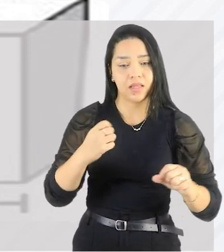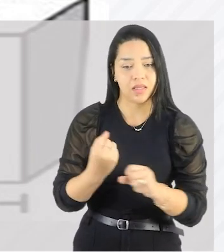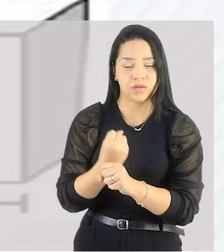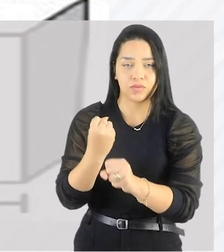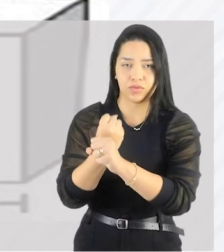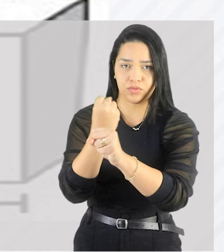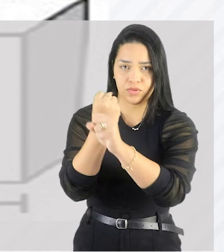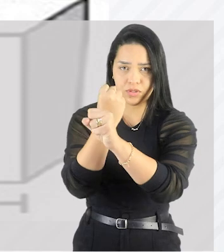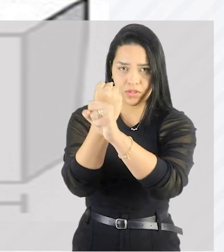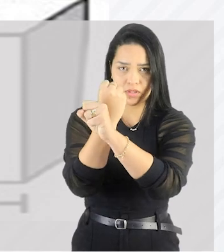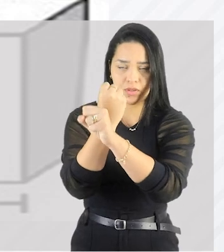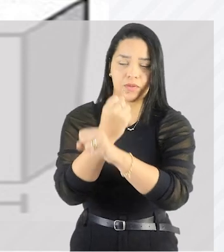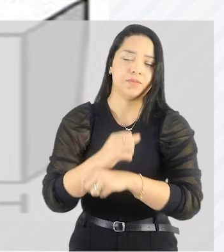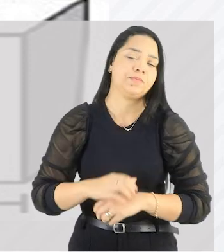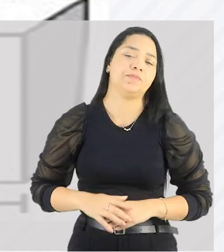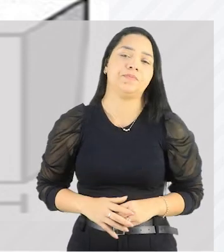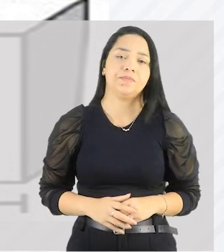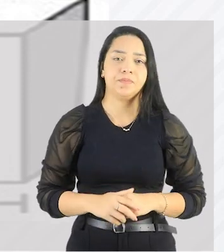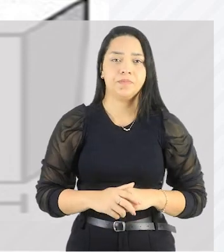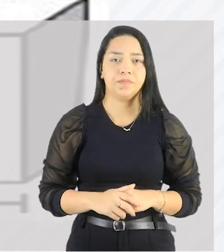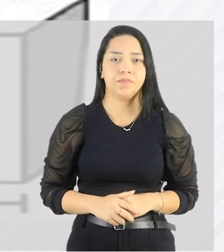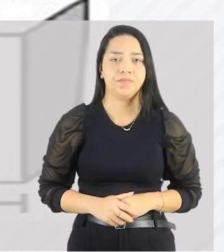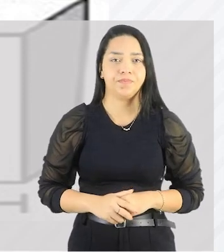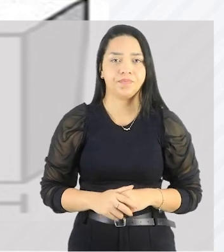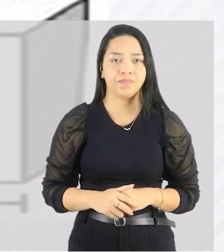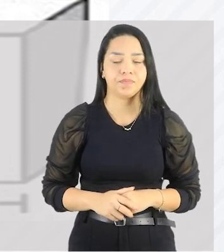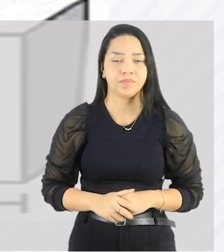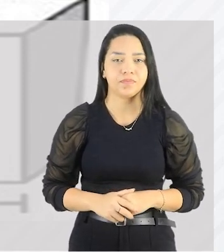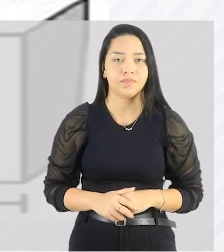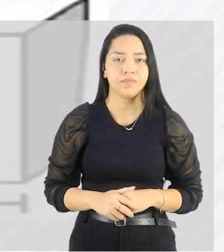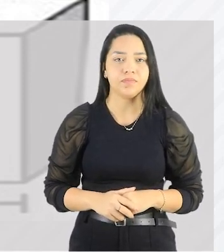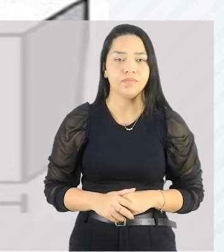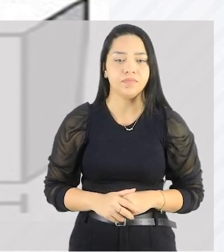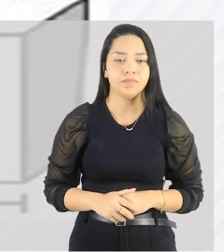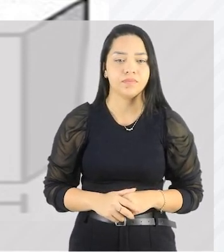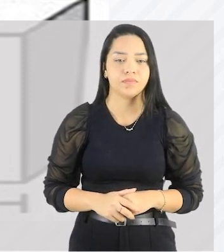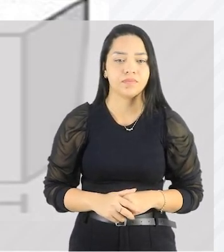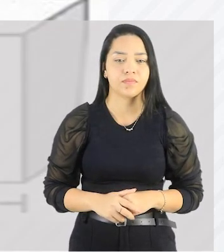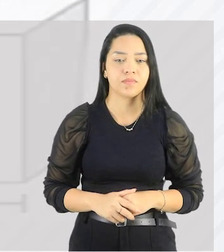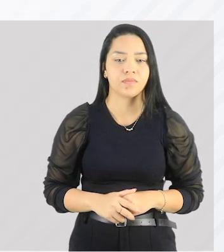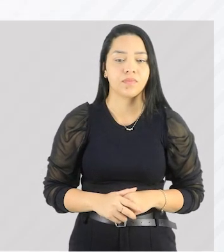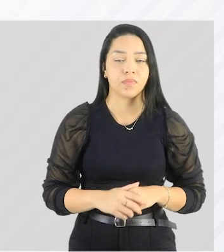com o material, certo? Utilizado na construção.